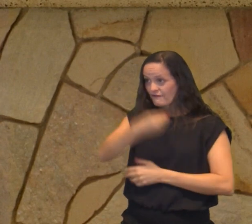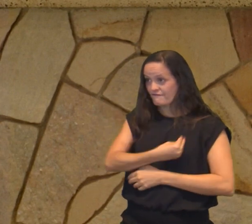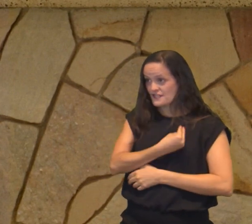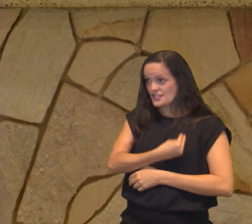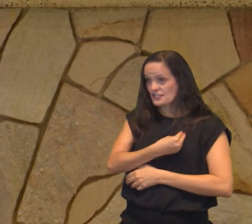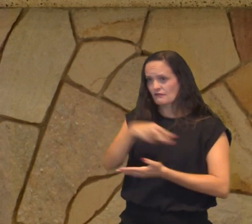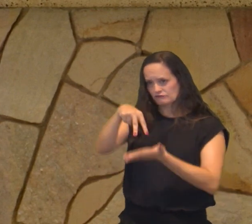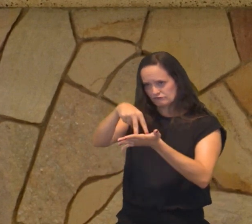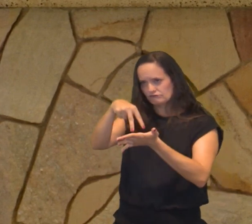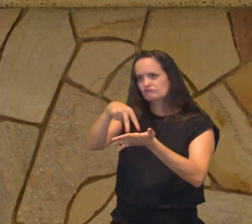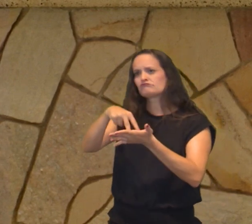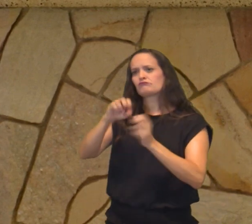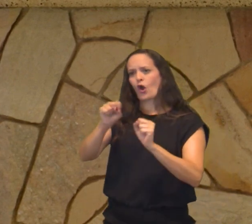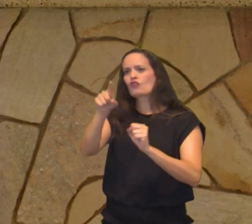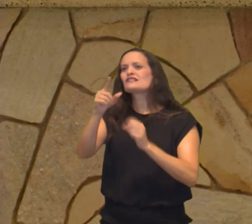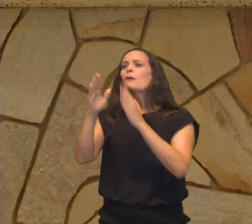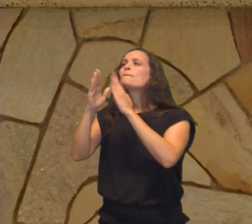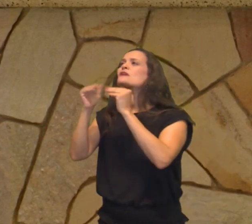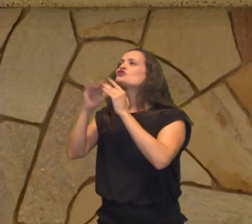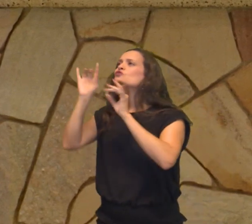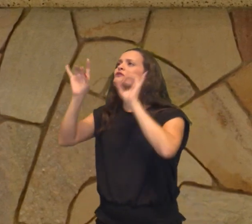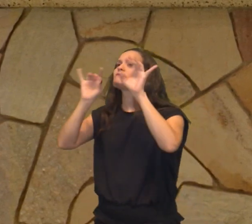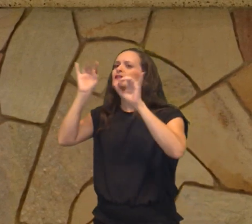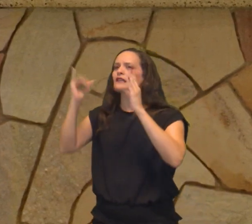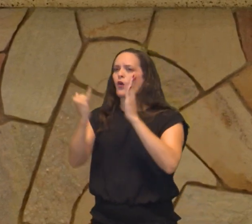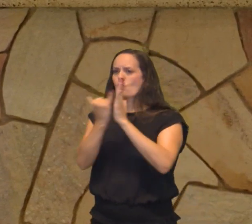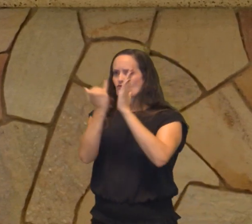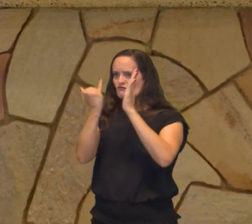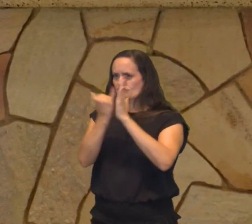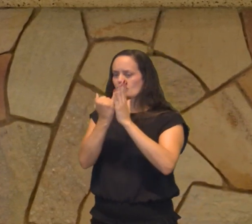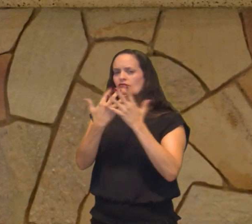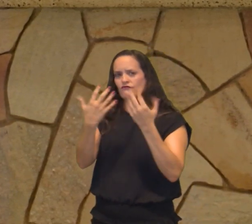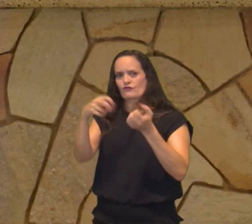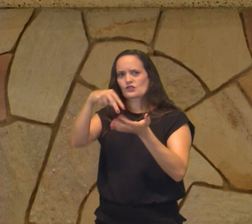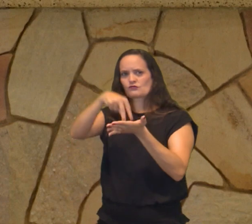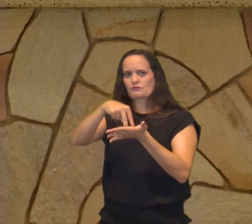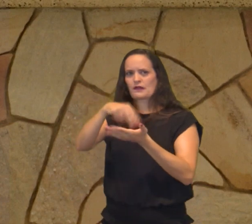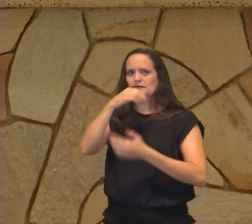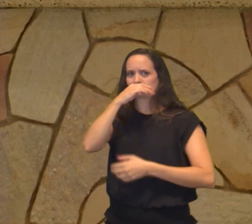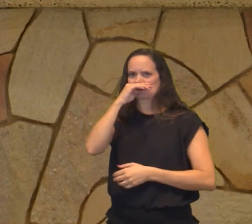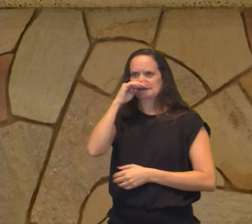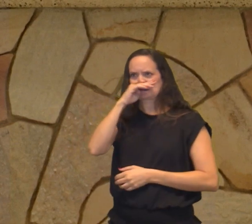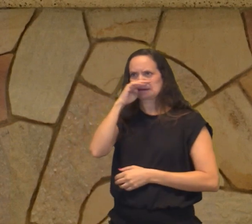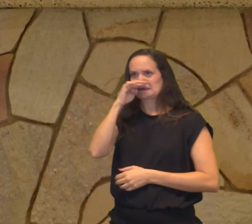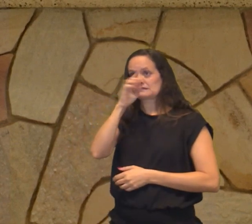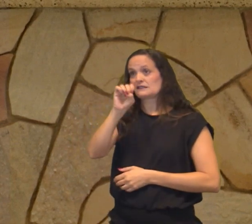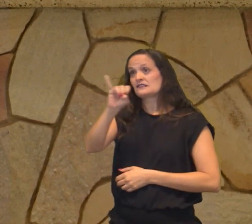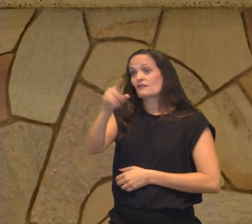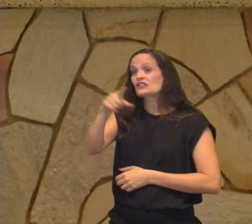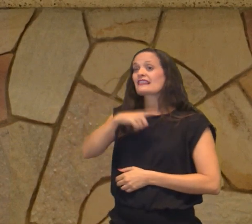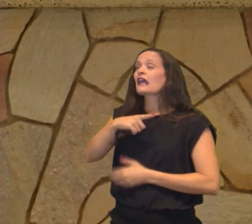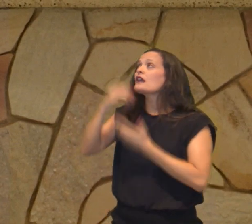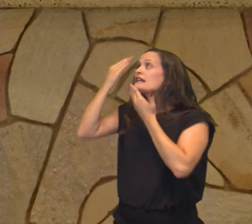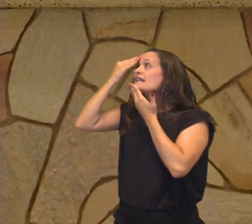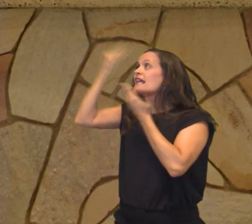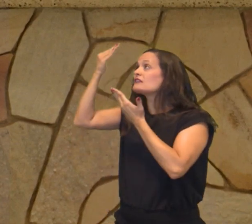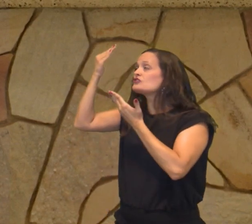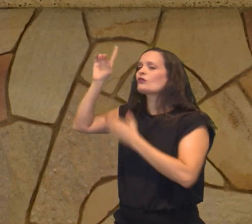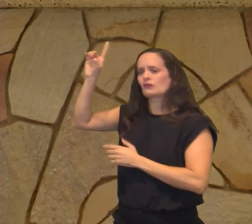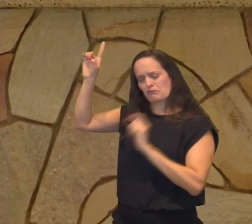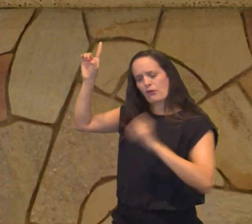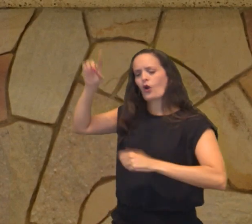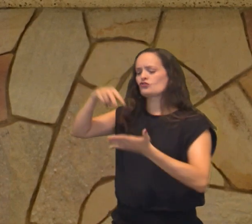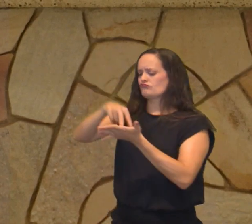de pé. Eu quero orar por você. Todos como igreja oraremos a Deus neste momento. Se você tem uma gratidão a Deus, fique de